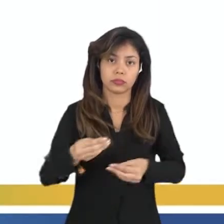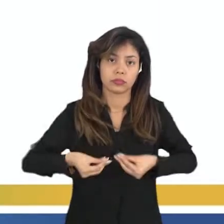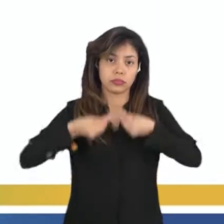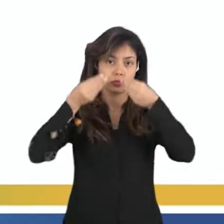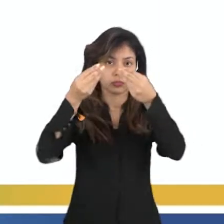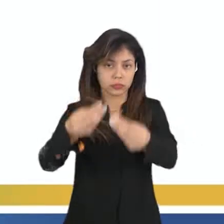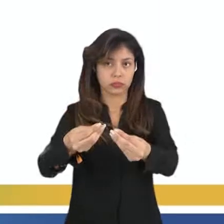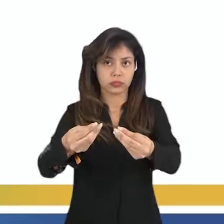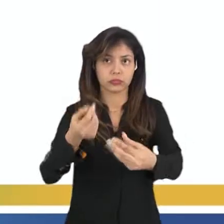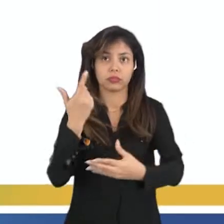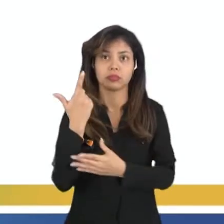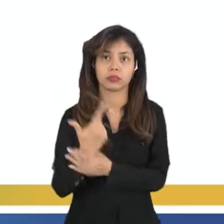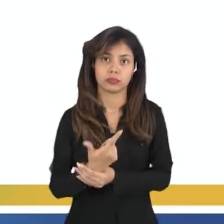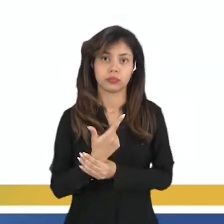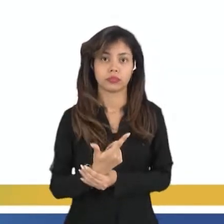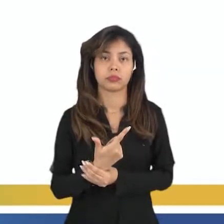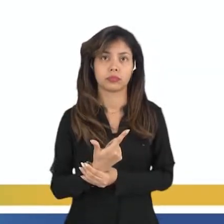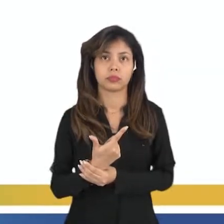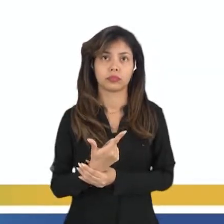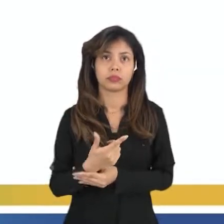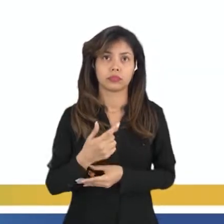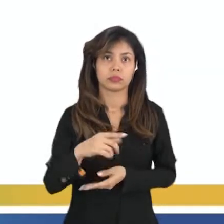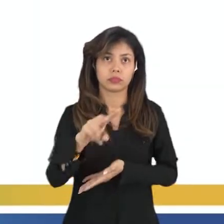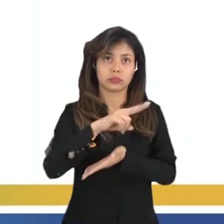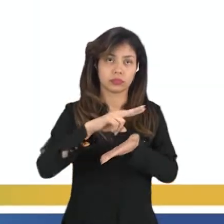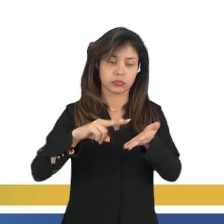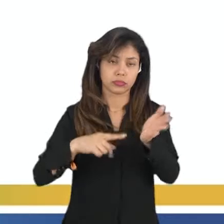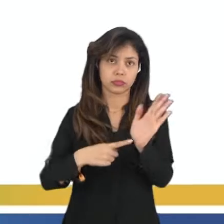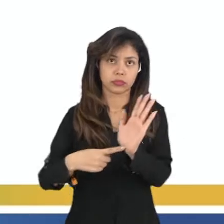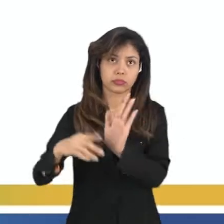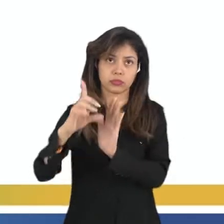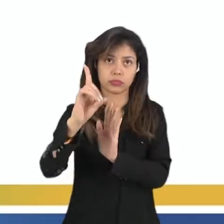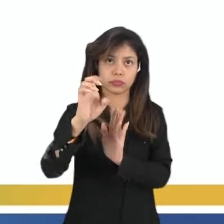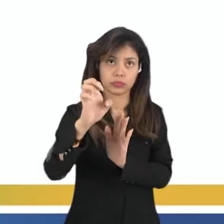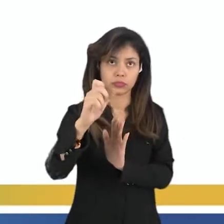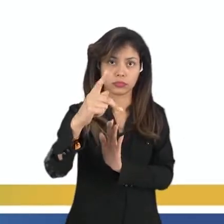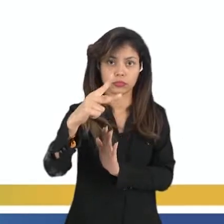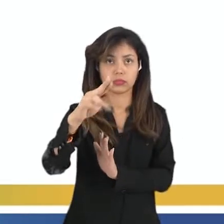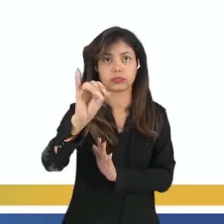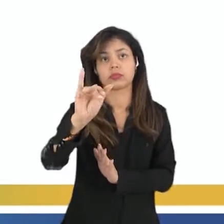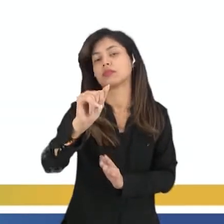à justiça francesa a lista dos seus depósitos, a localização onde